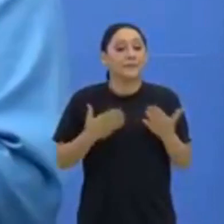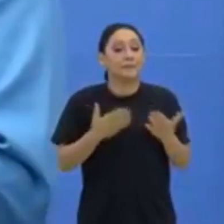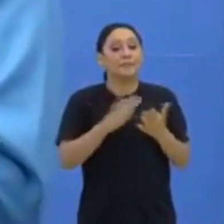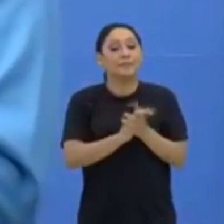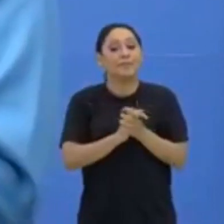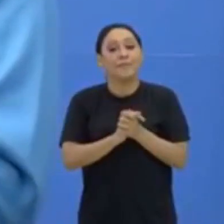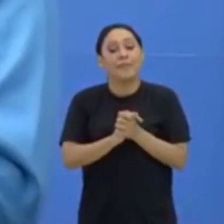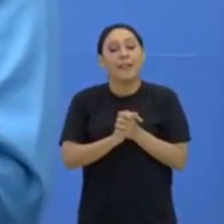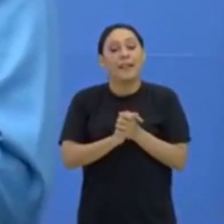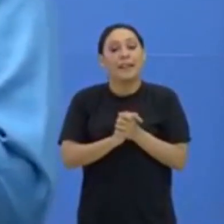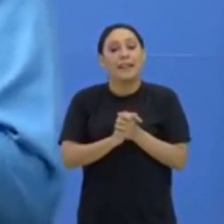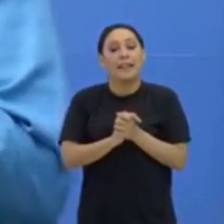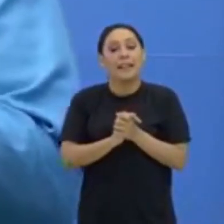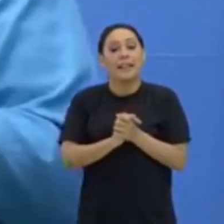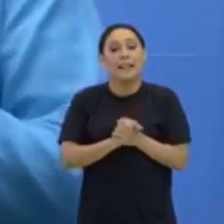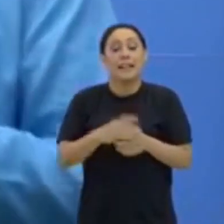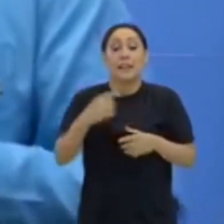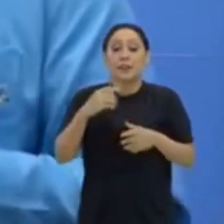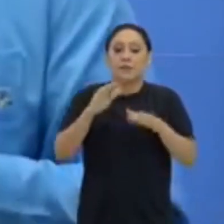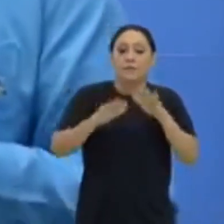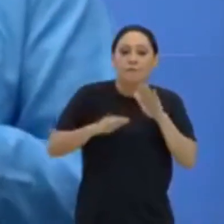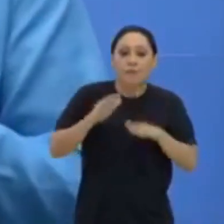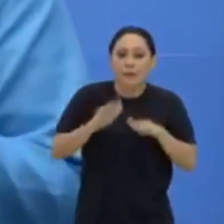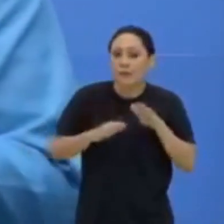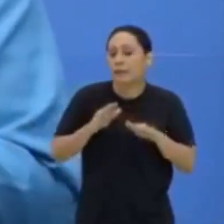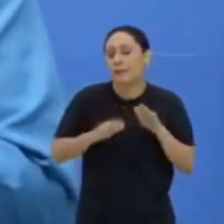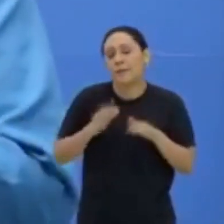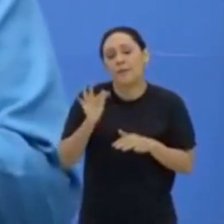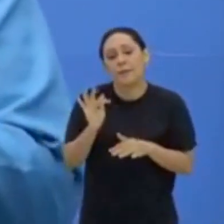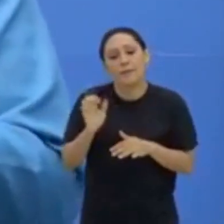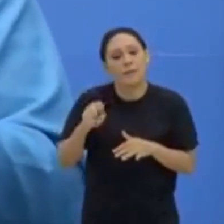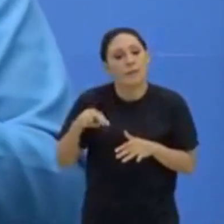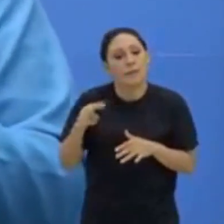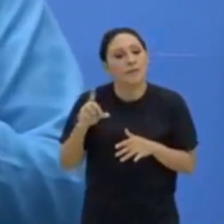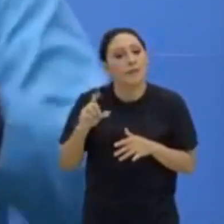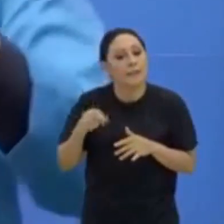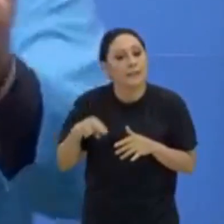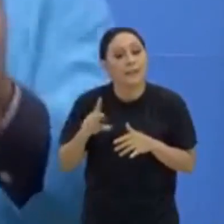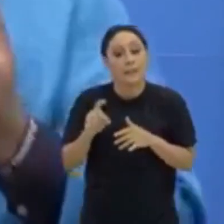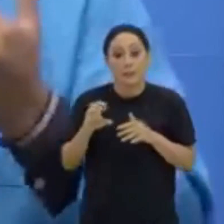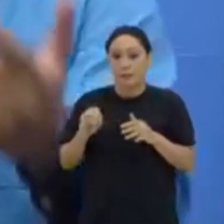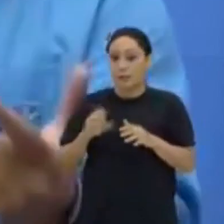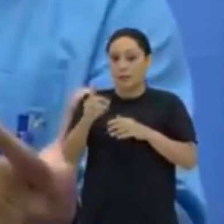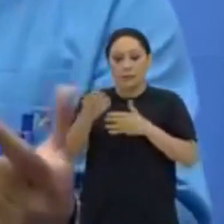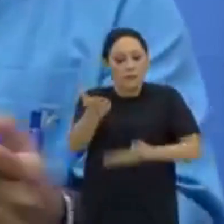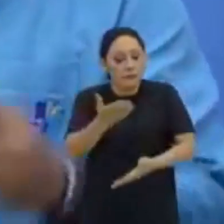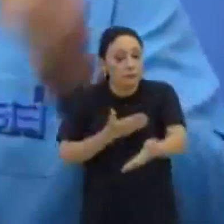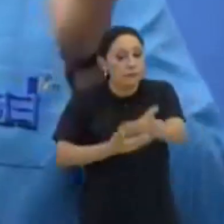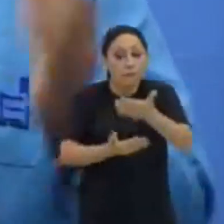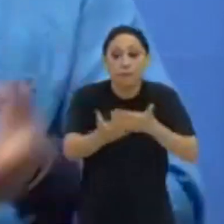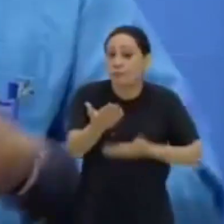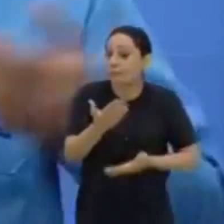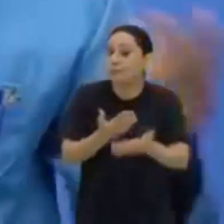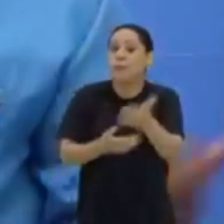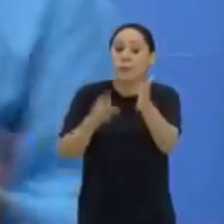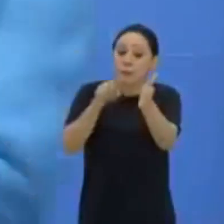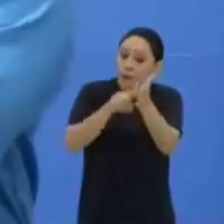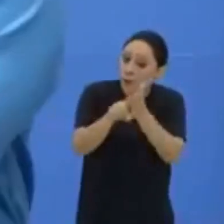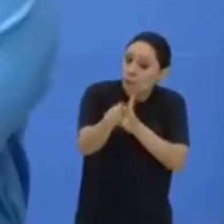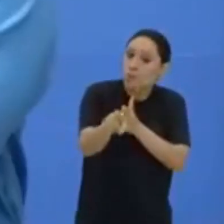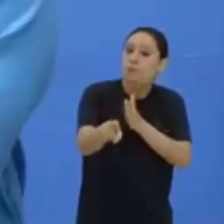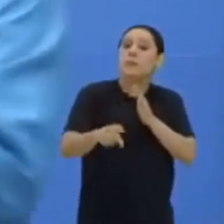falar isso, que de vez em quando, Fernando, o que é que vai acontecer? A gente vai estar numa interatividade. Eu vou perguntar,